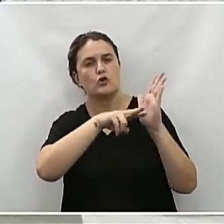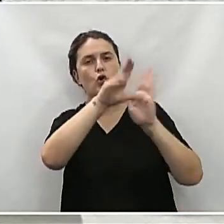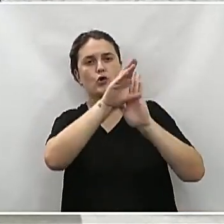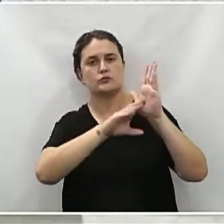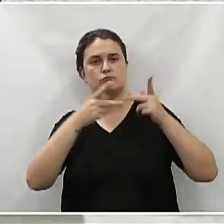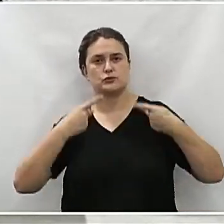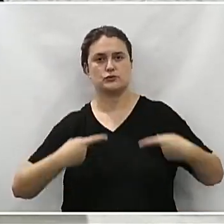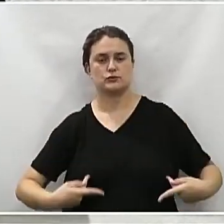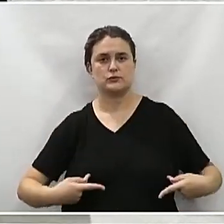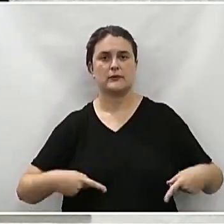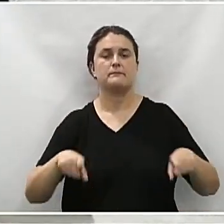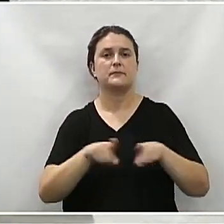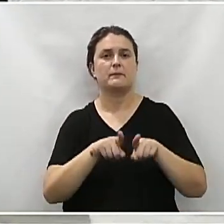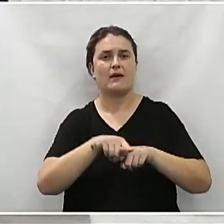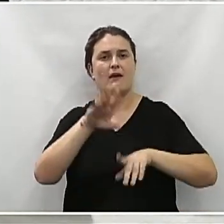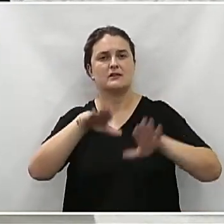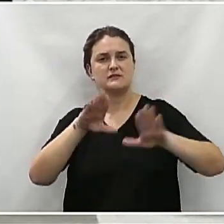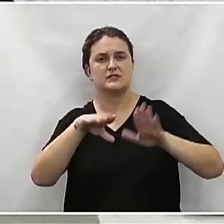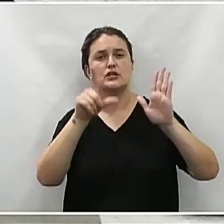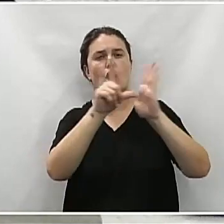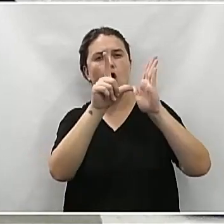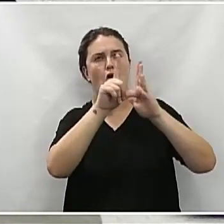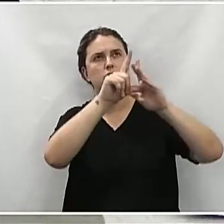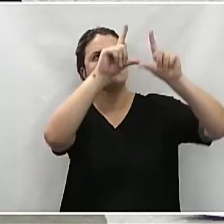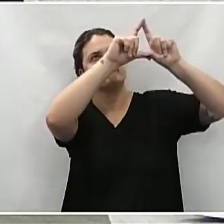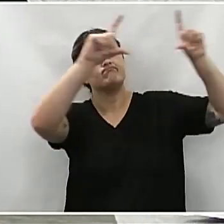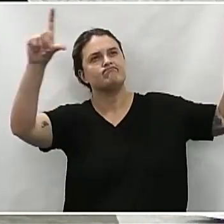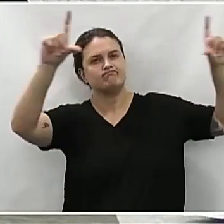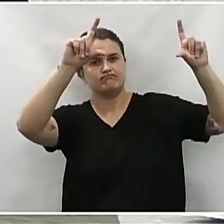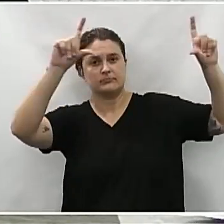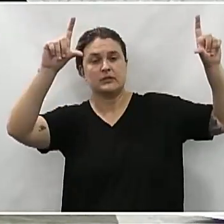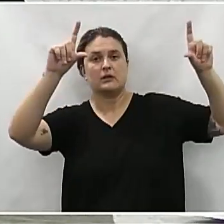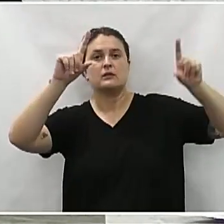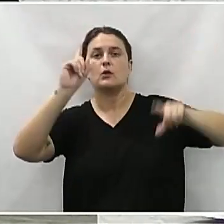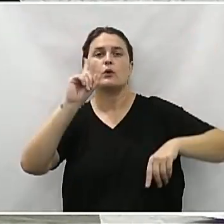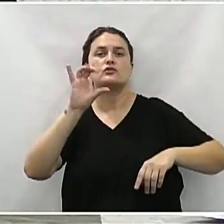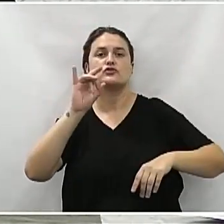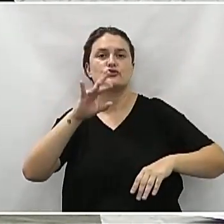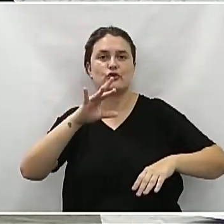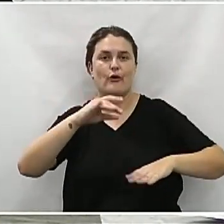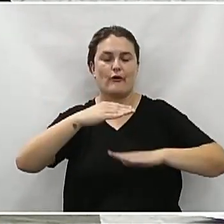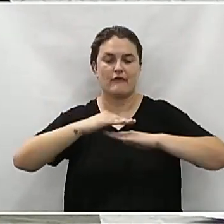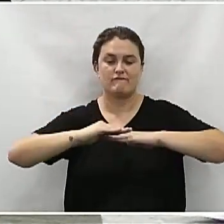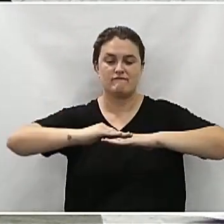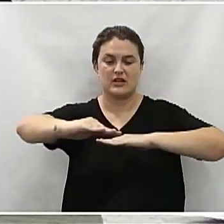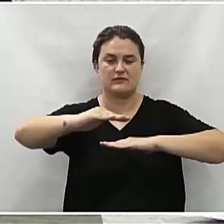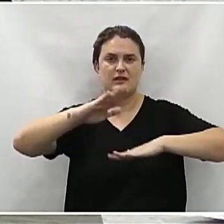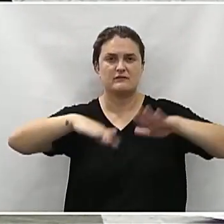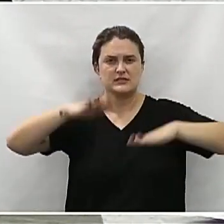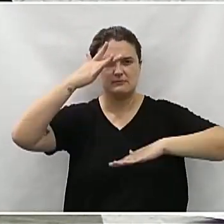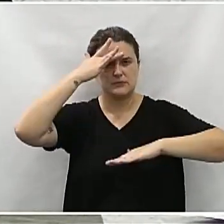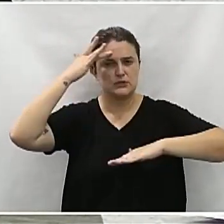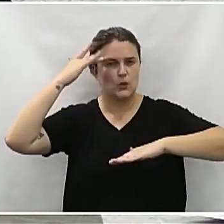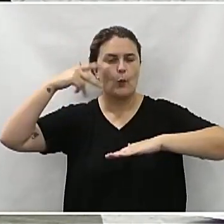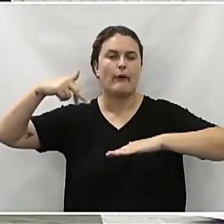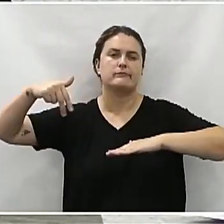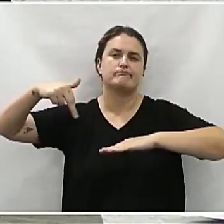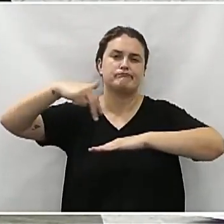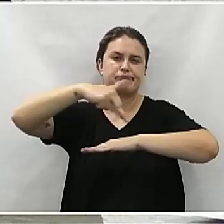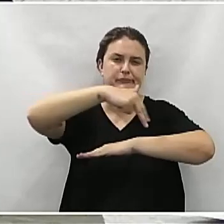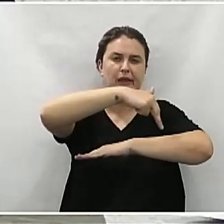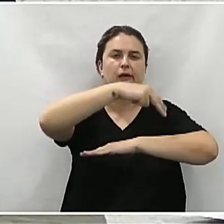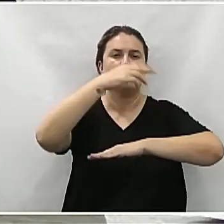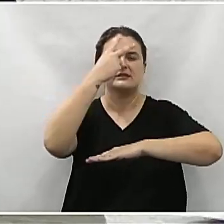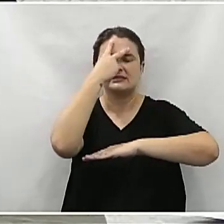às fachadas de muitas lojas também. Porque não só a parte da calçada, onde dificulta para as pessoas com necessidades especiais